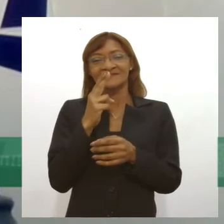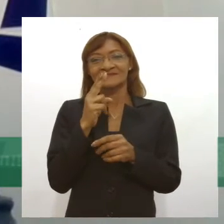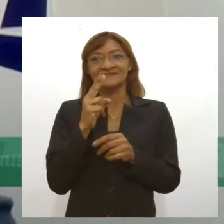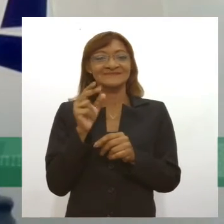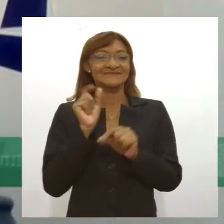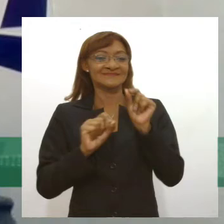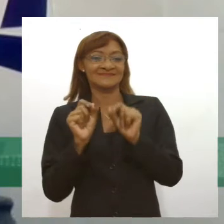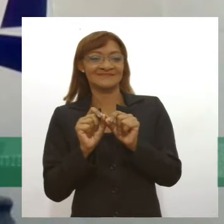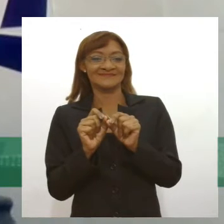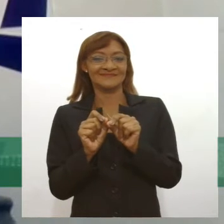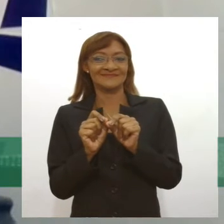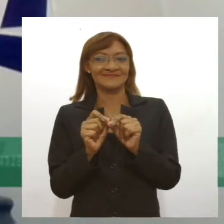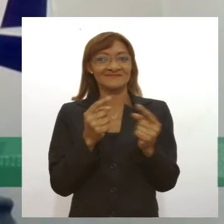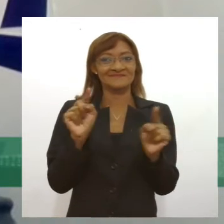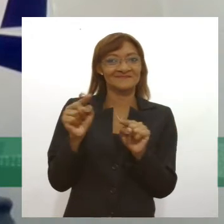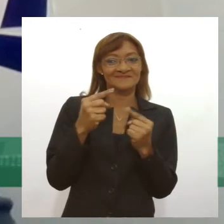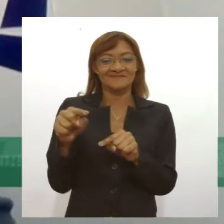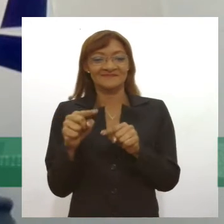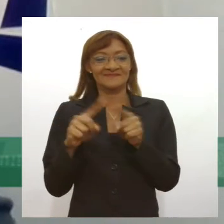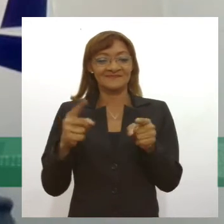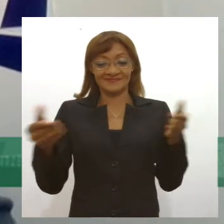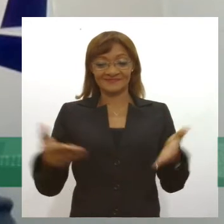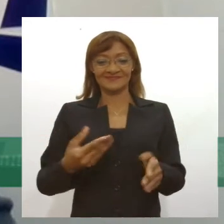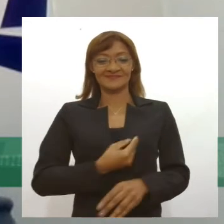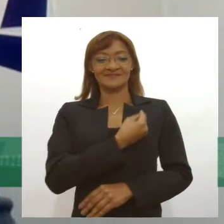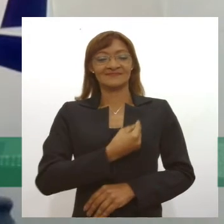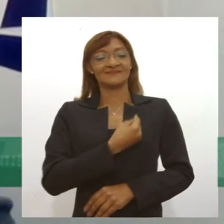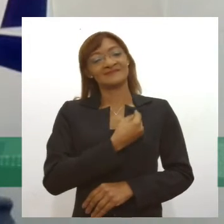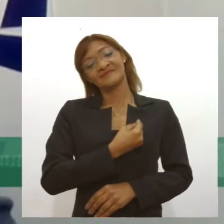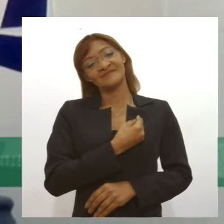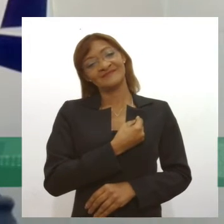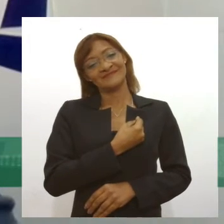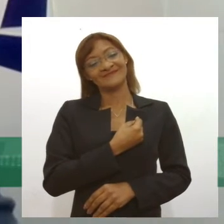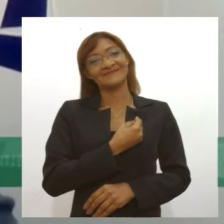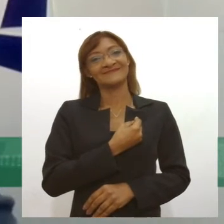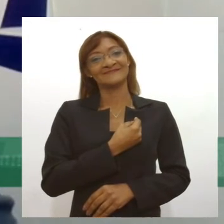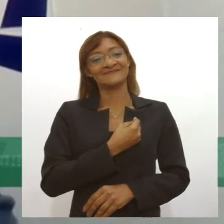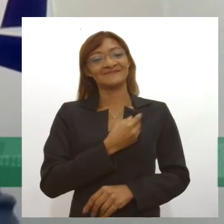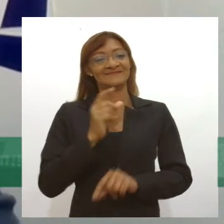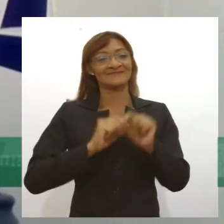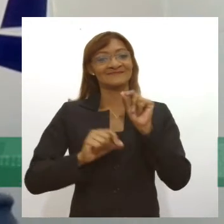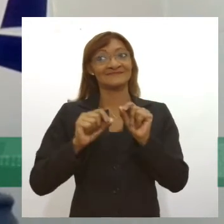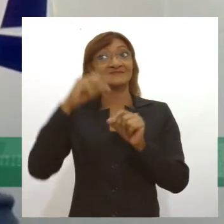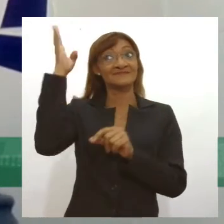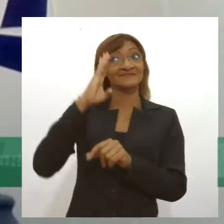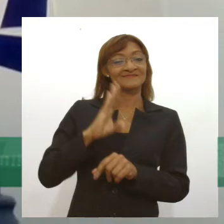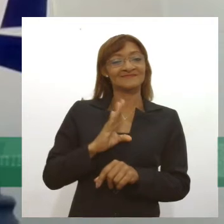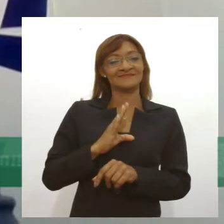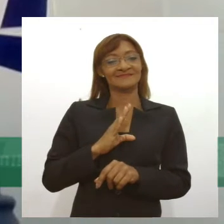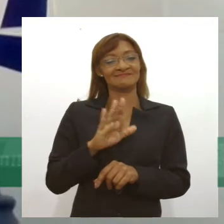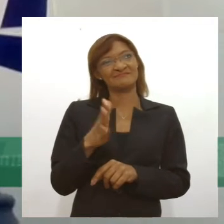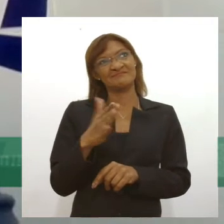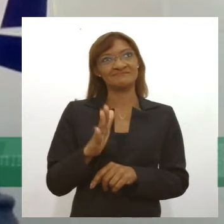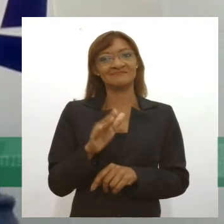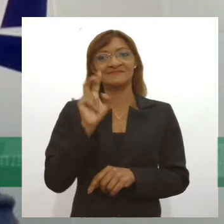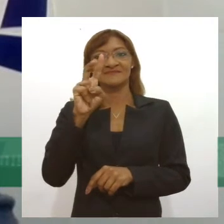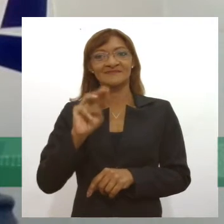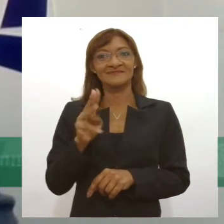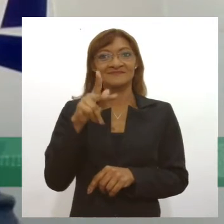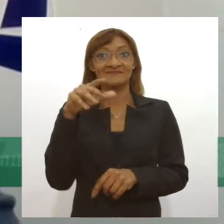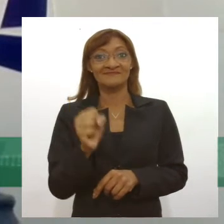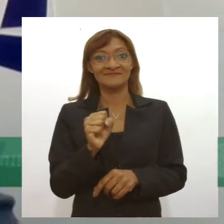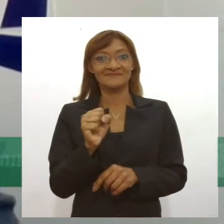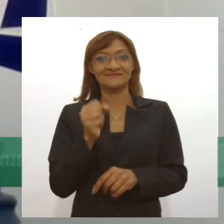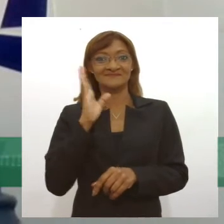dizia o seguinte, que a gente está vivendo hoje o mundo. Quer dizer, o Brasil teria mais ou menos 5 milhões de startups,